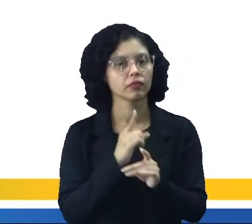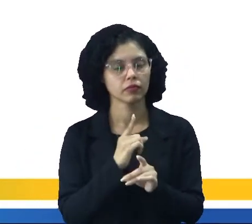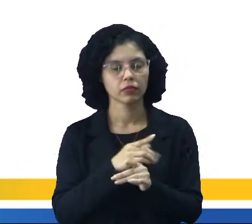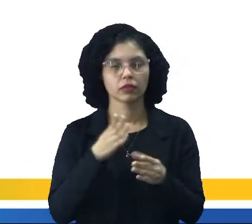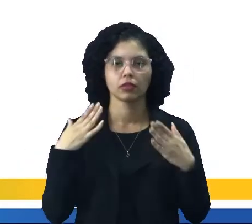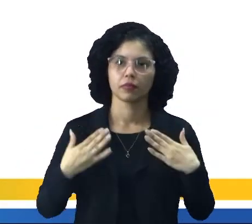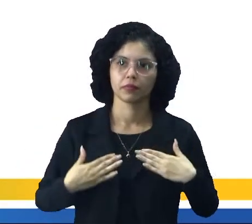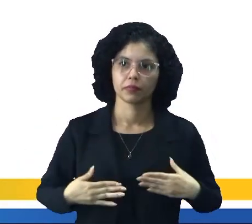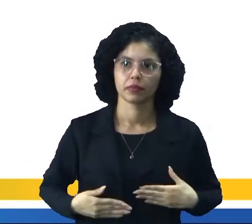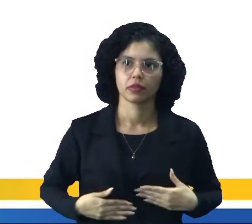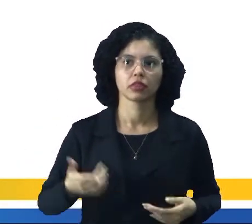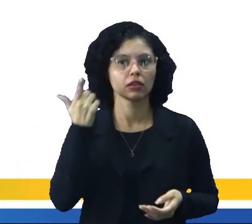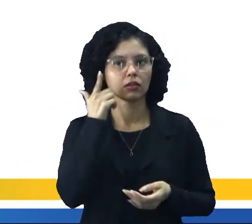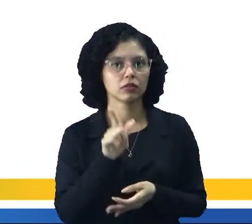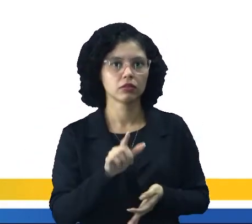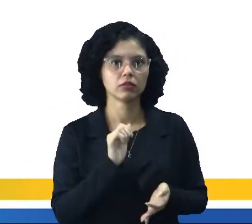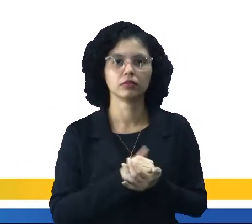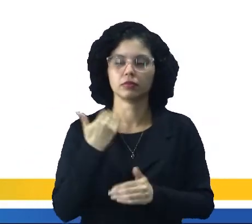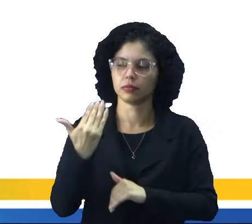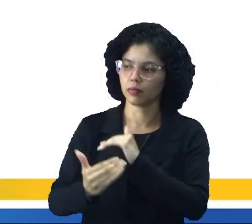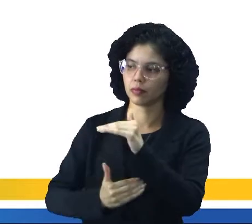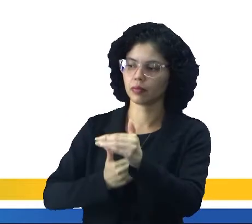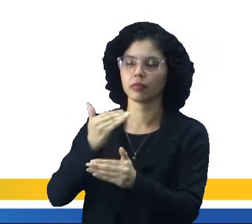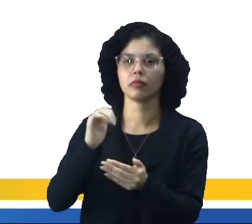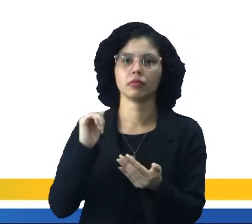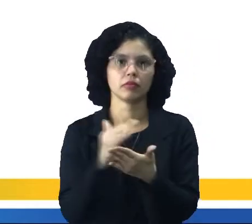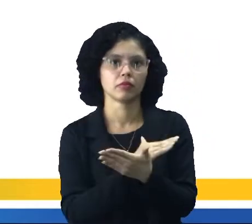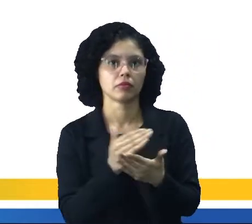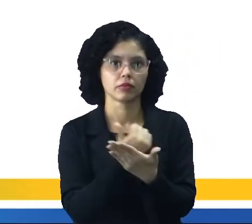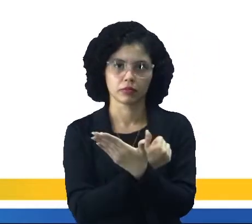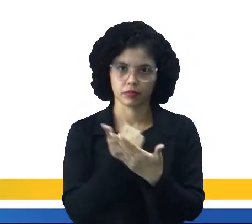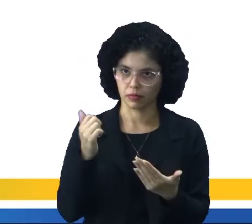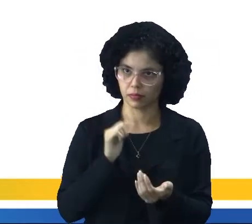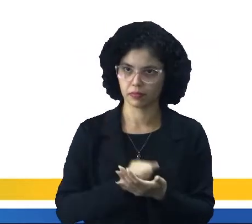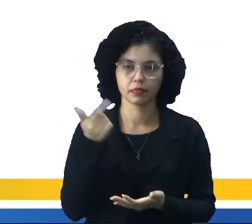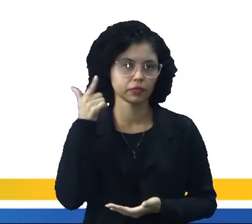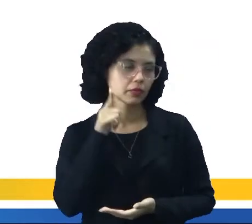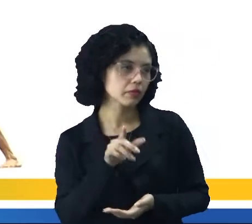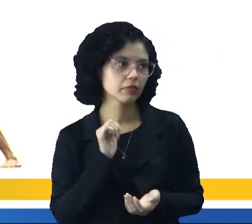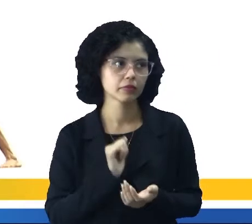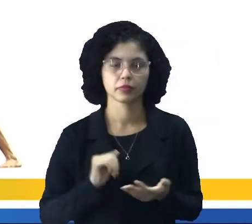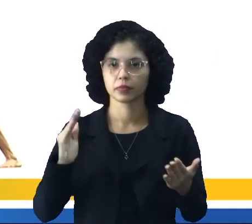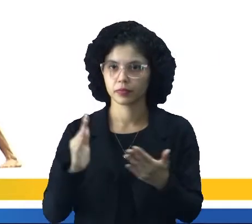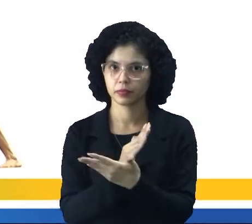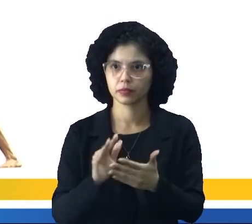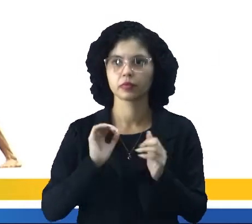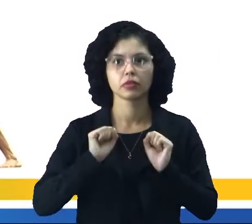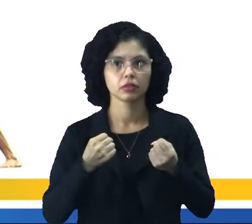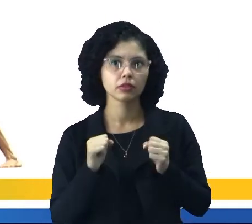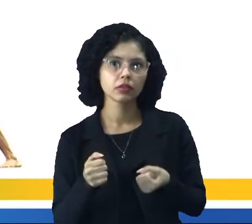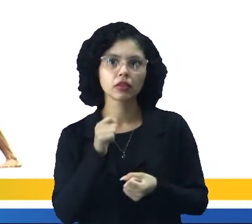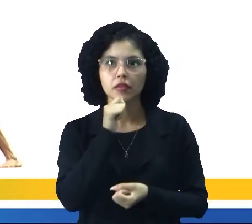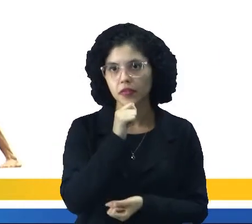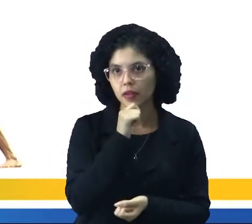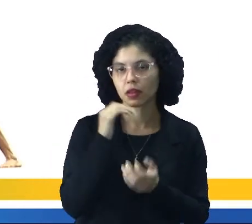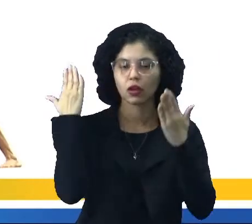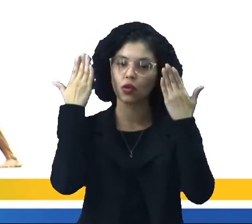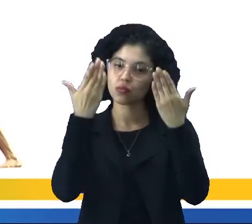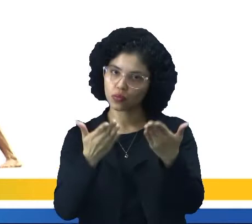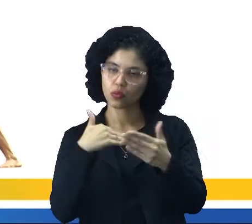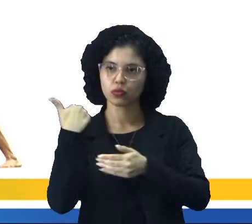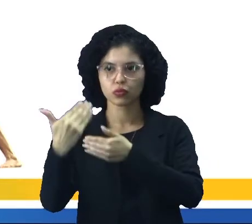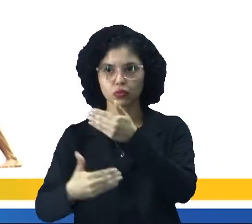identificar corporalmente, a gente consegue desenvolver algumas ações. E aí, a gente consegue ter as ginásticas como referência